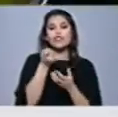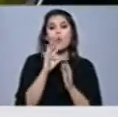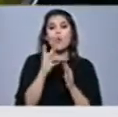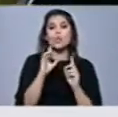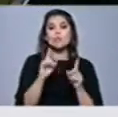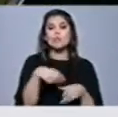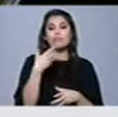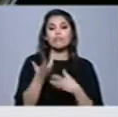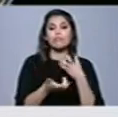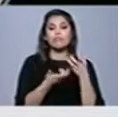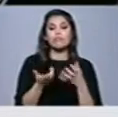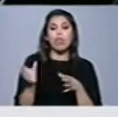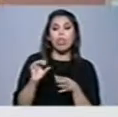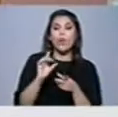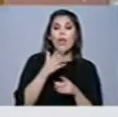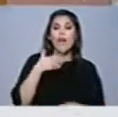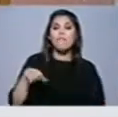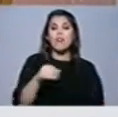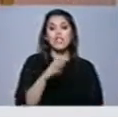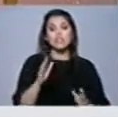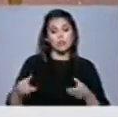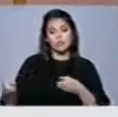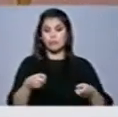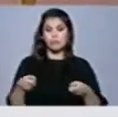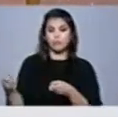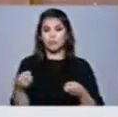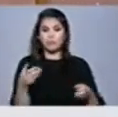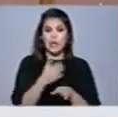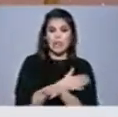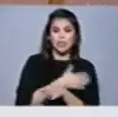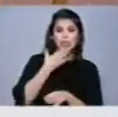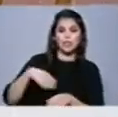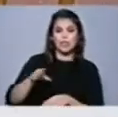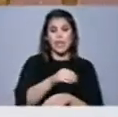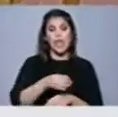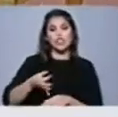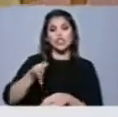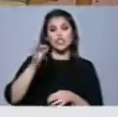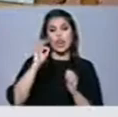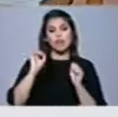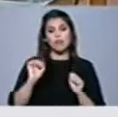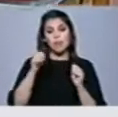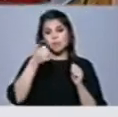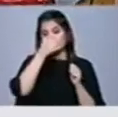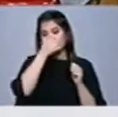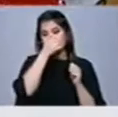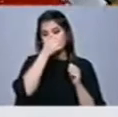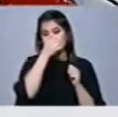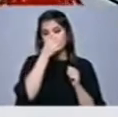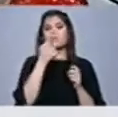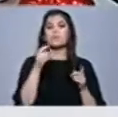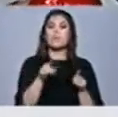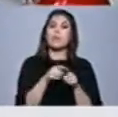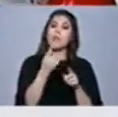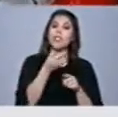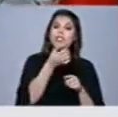começar a fervilhar vamos-lhe juntar a farinha. Eu já peneirei previamente a farinha, uma chávena bem cheia de farinha. Portanto, para uma chávena de água vamos juntar